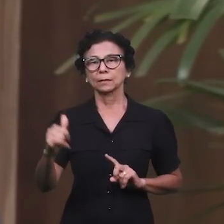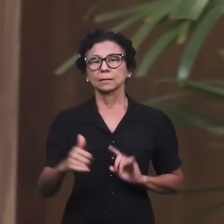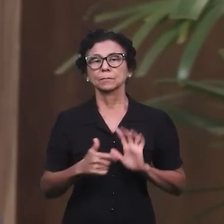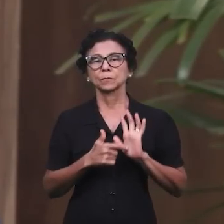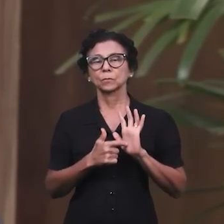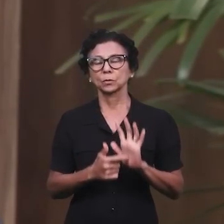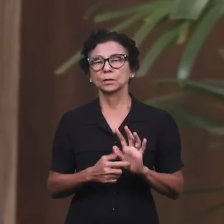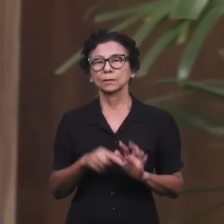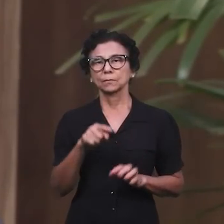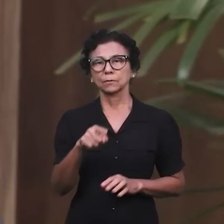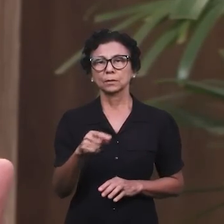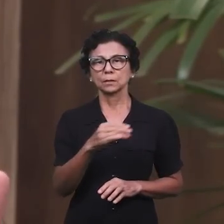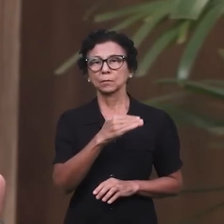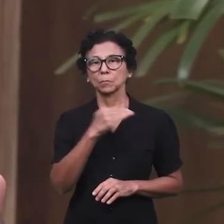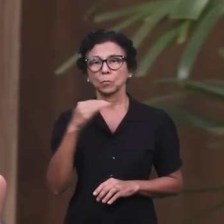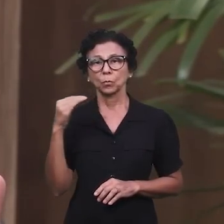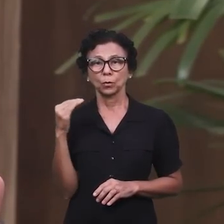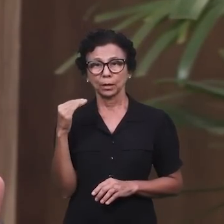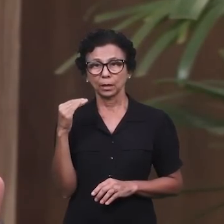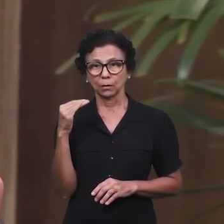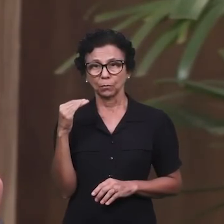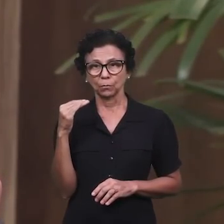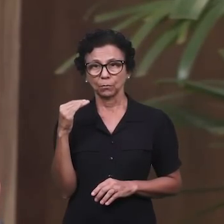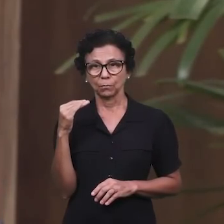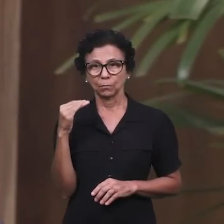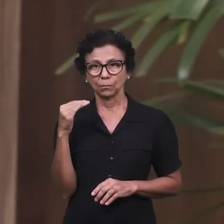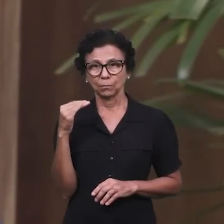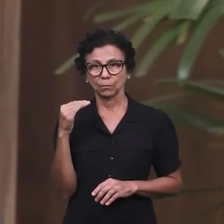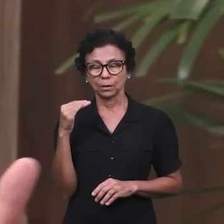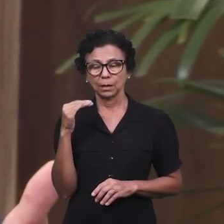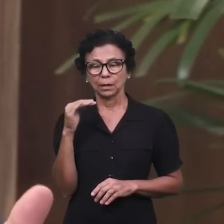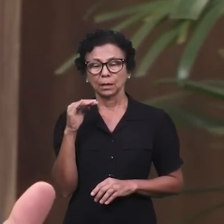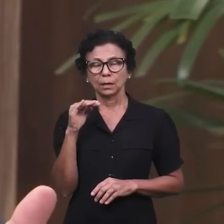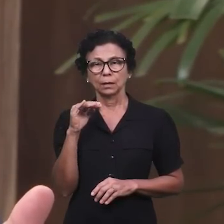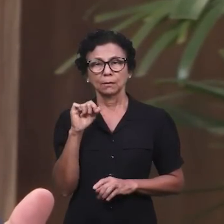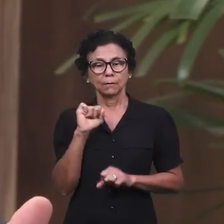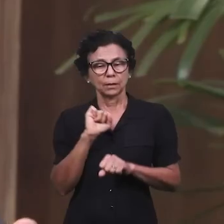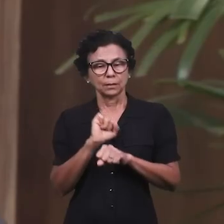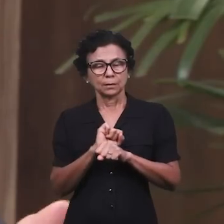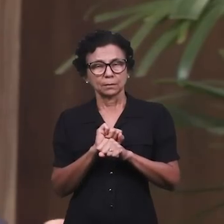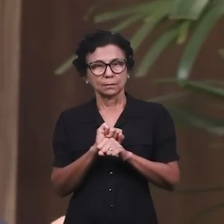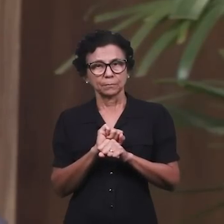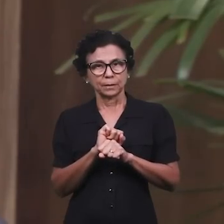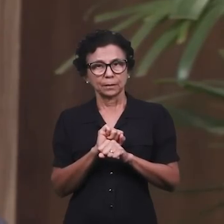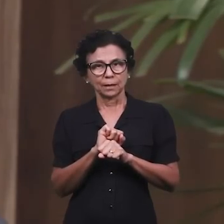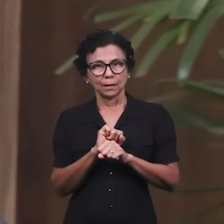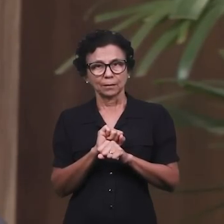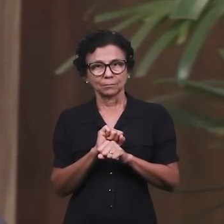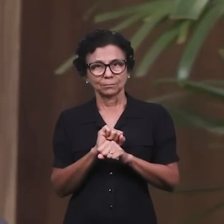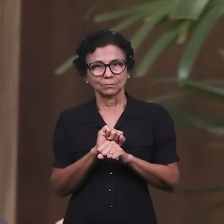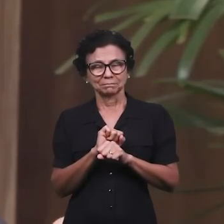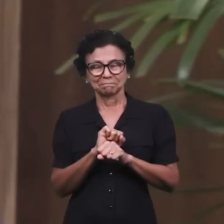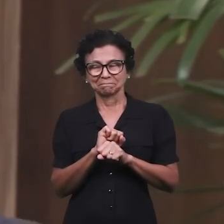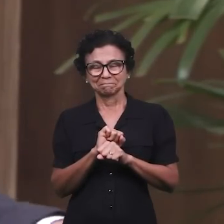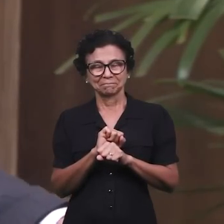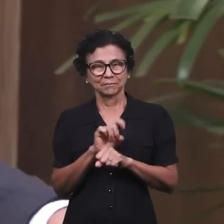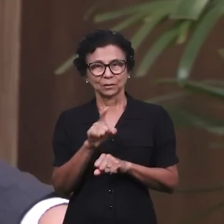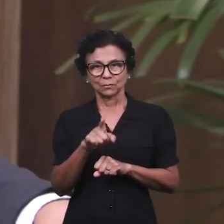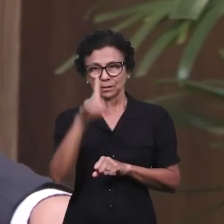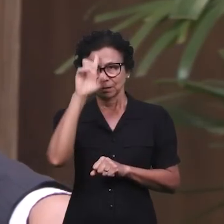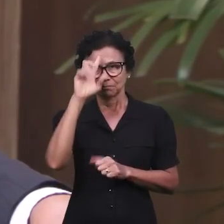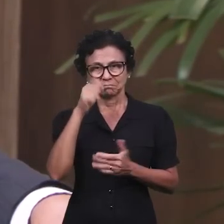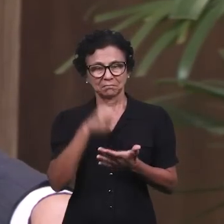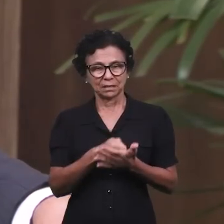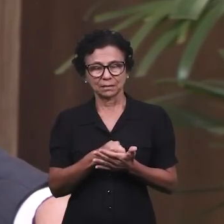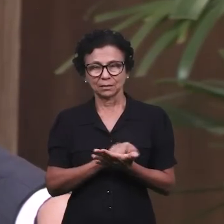ele vai aguardar exatamente o tempo em que não cabe mais decisões, definições